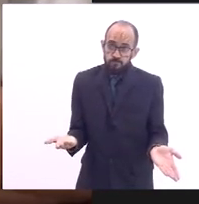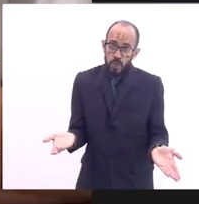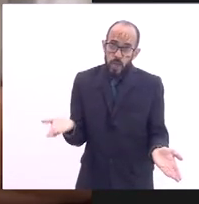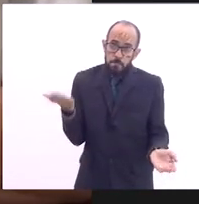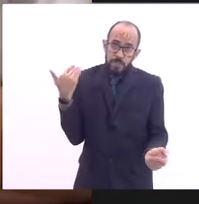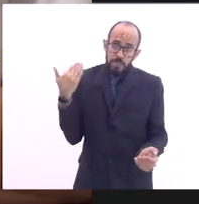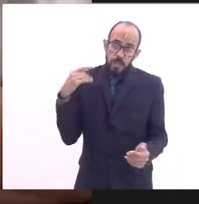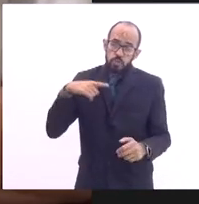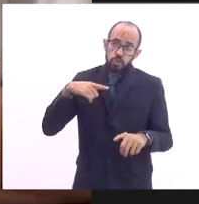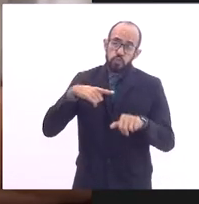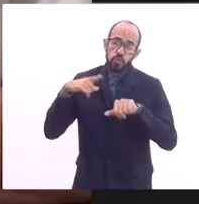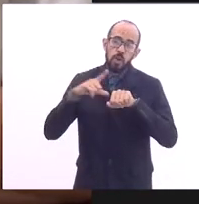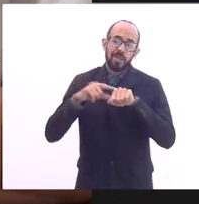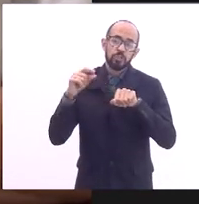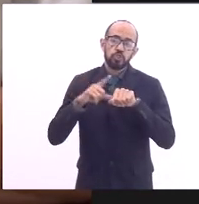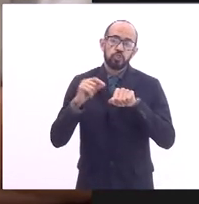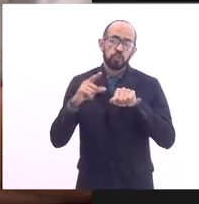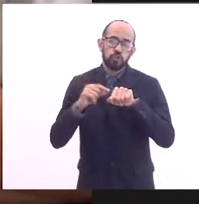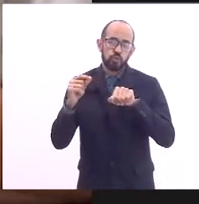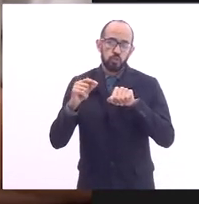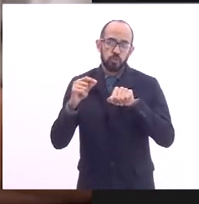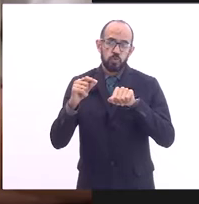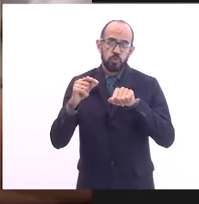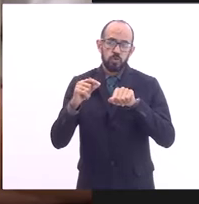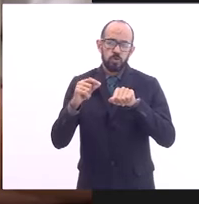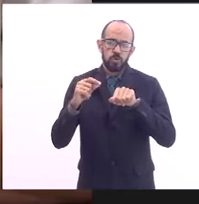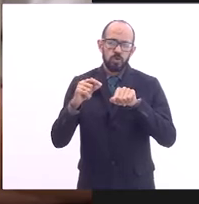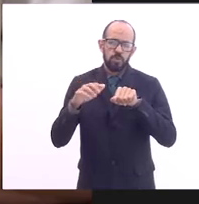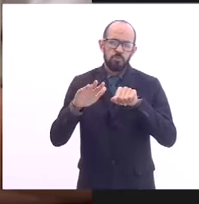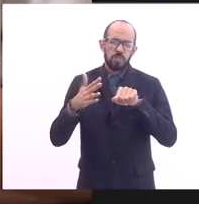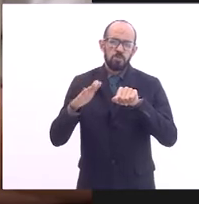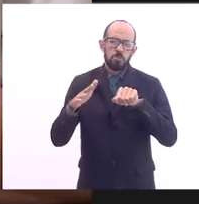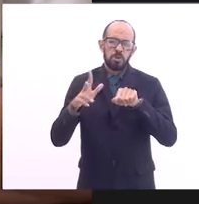um artigo lá que é muito parecido com